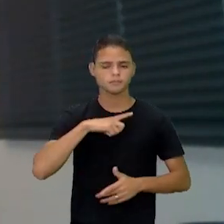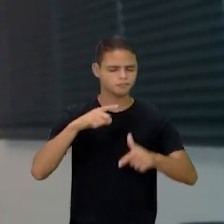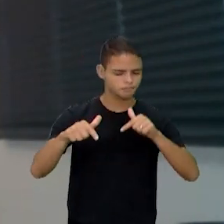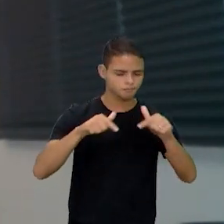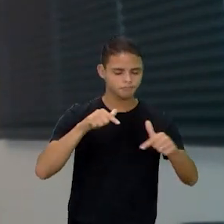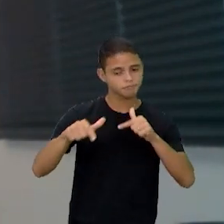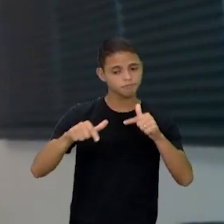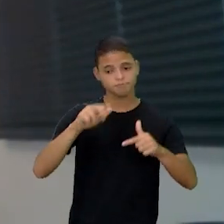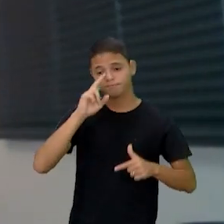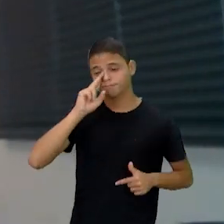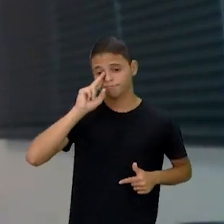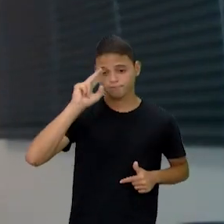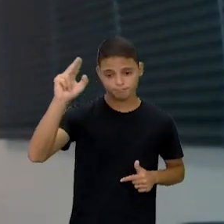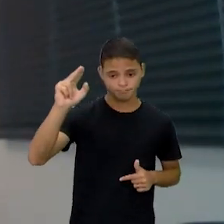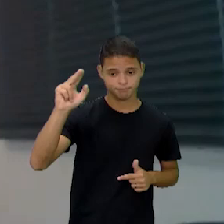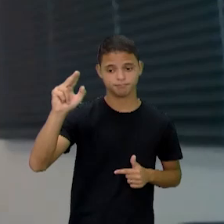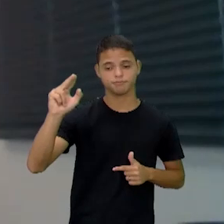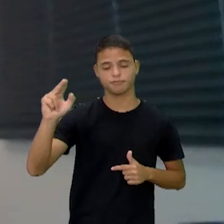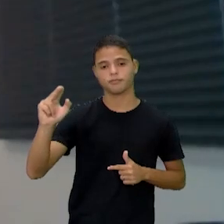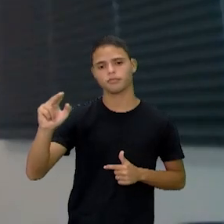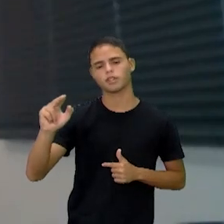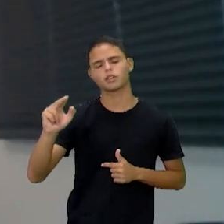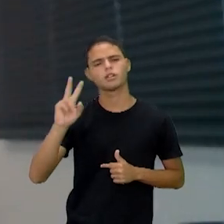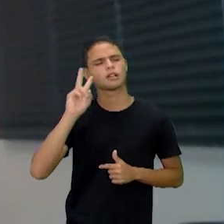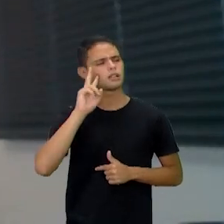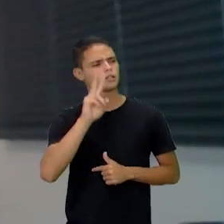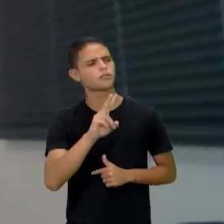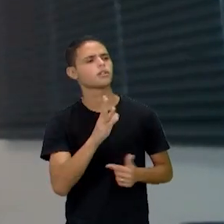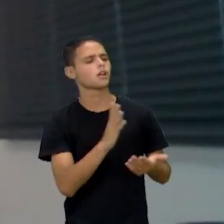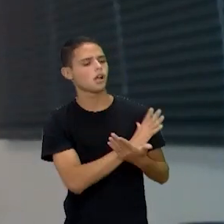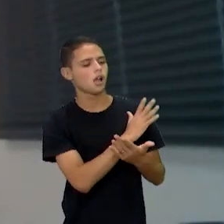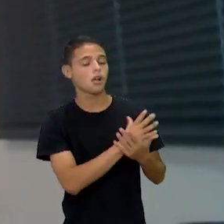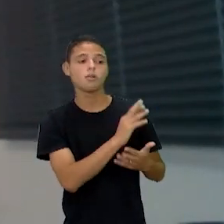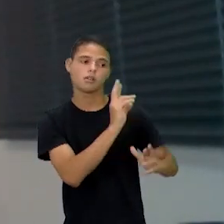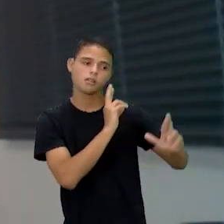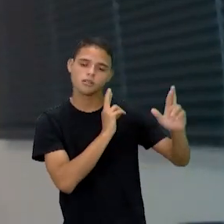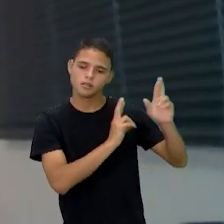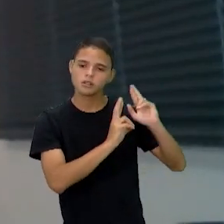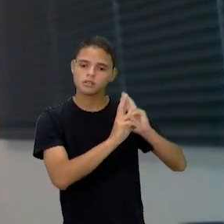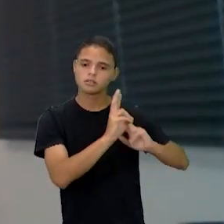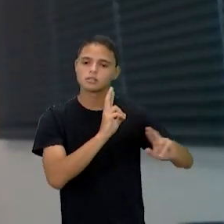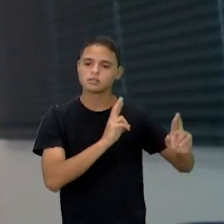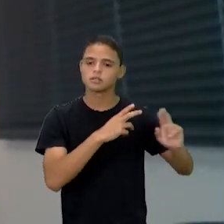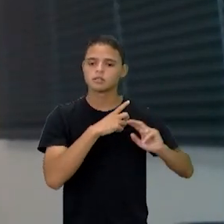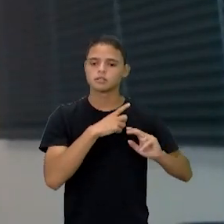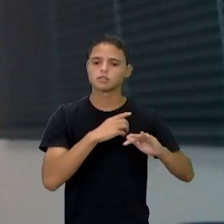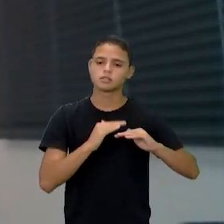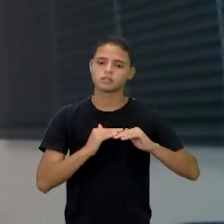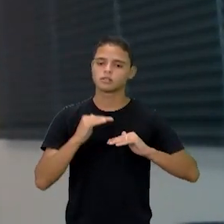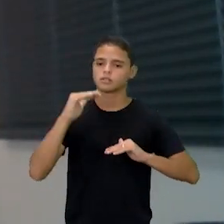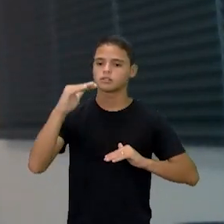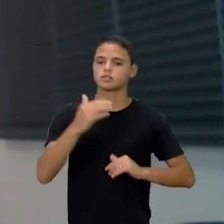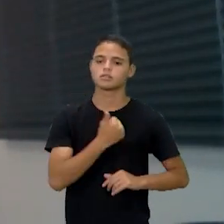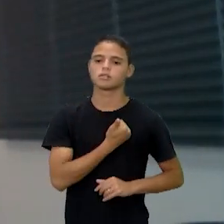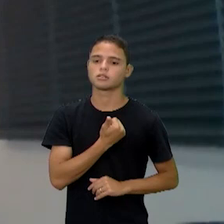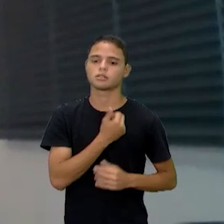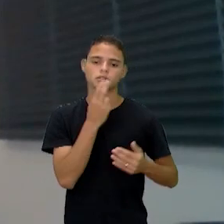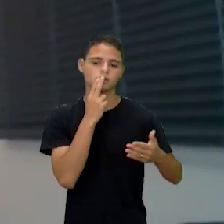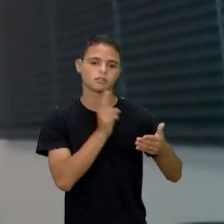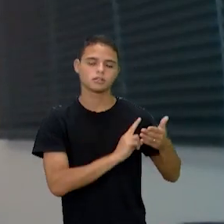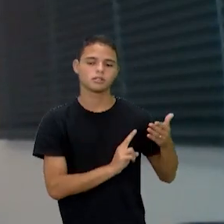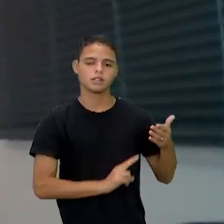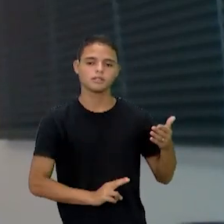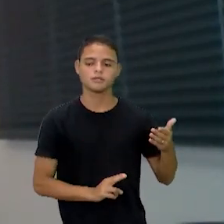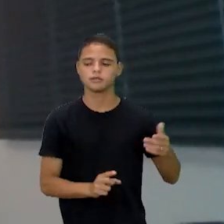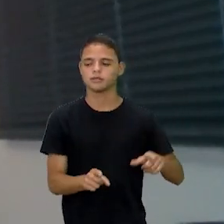bastante intensivo e a gente vê ainda reflexos desse trabalho, né? Na medida em que houve um aumento do número de cadastros de